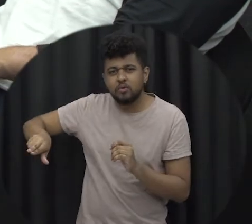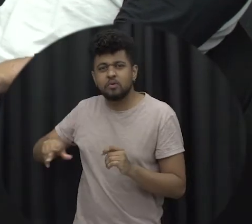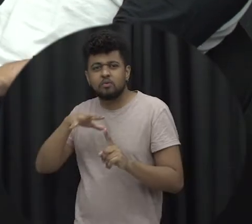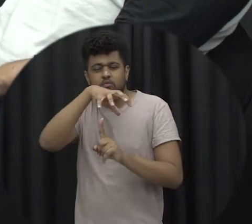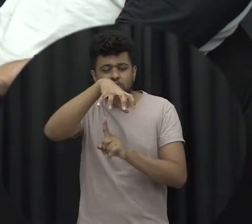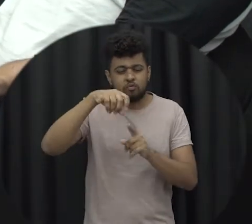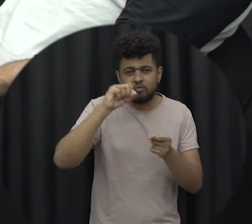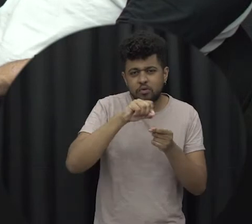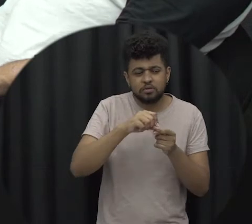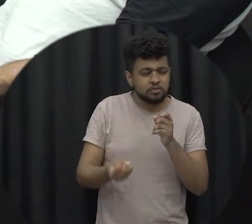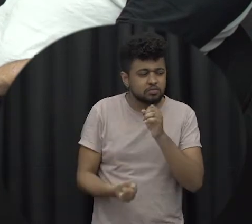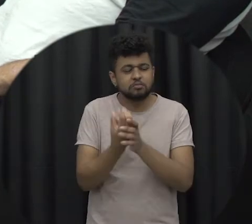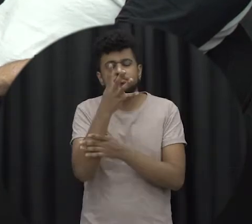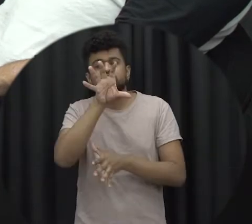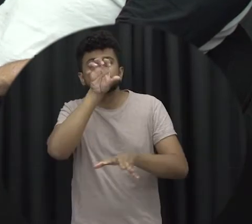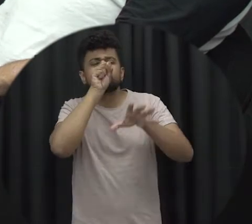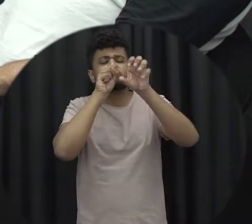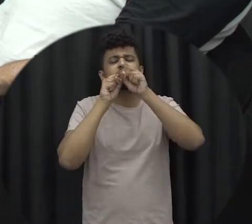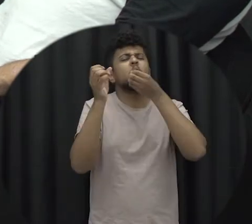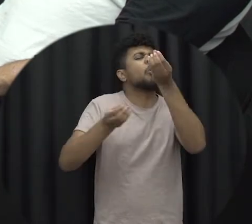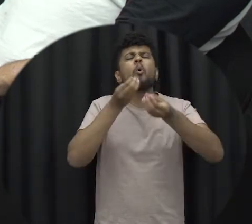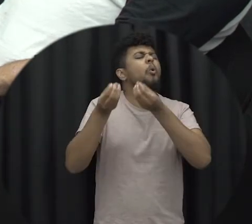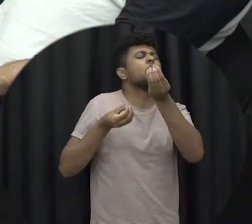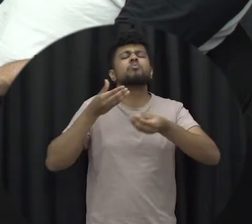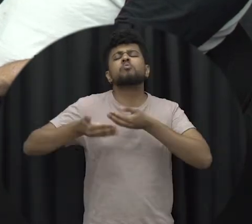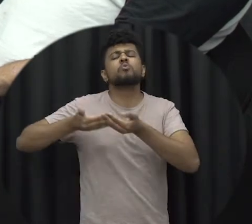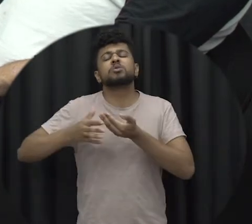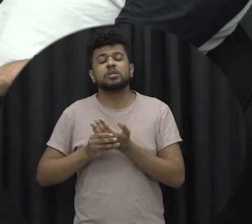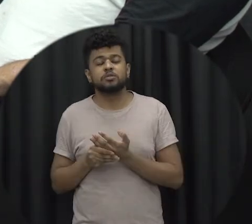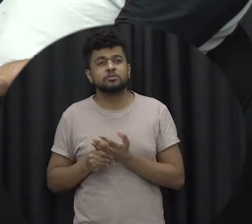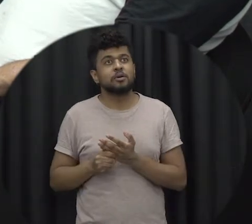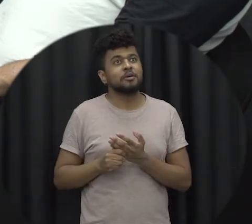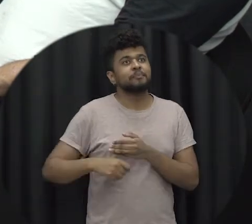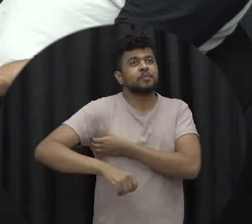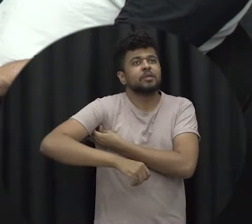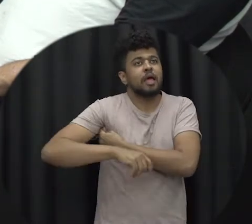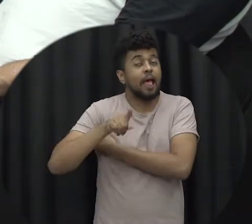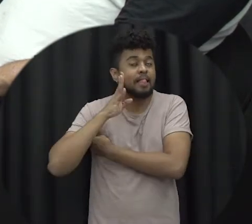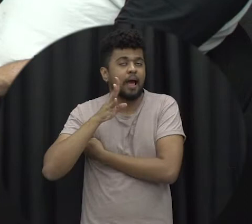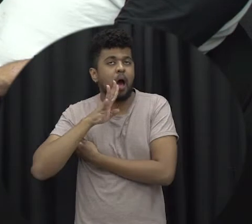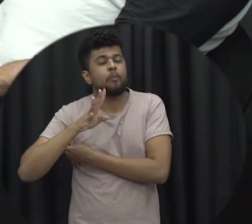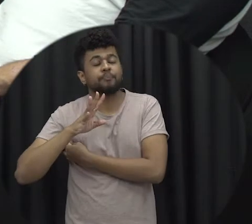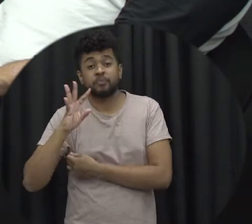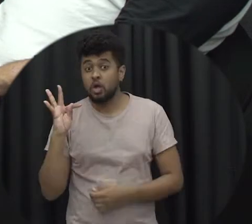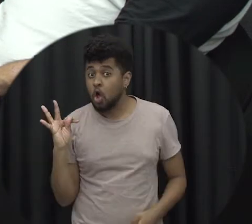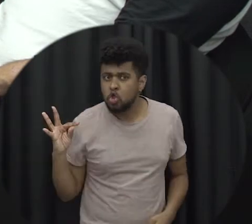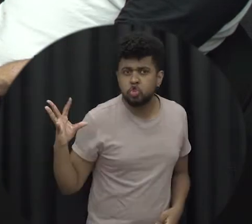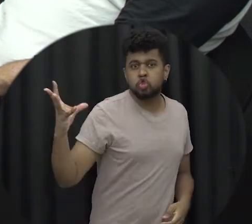os aromas ali. Como que funciona esse processo? É uma boa, é legal. Todos os